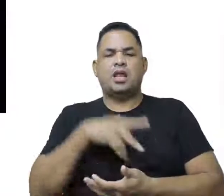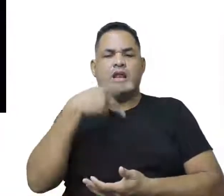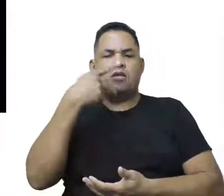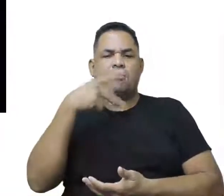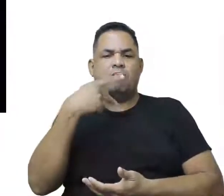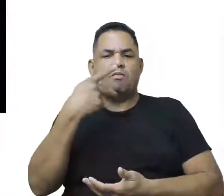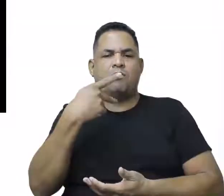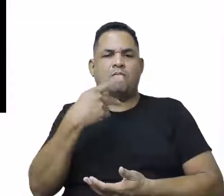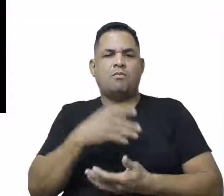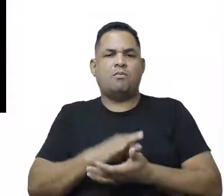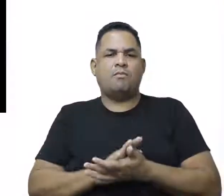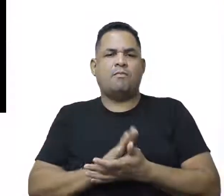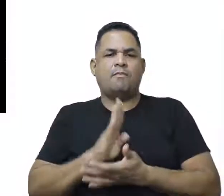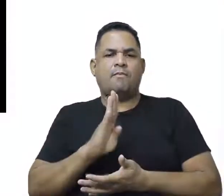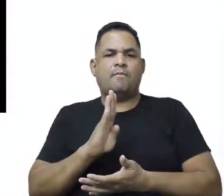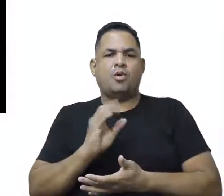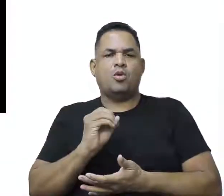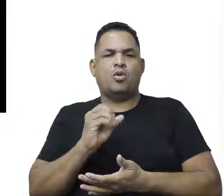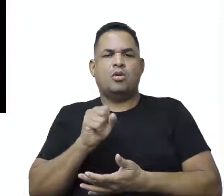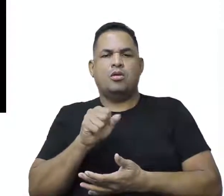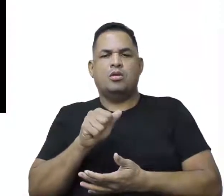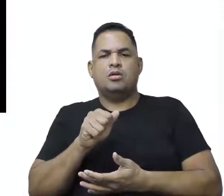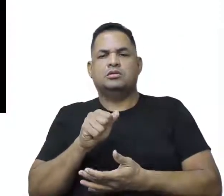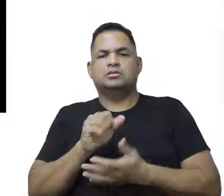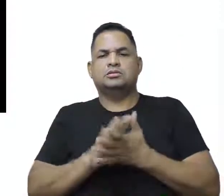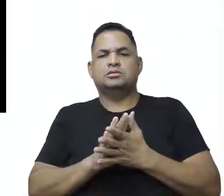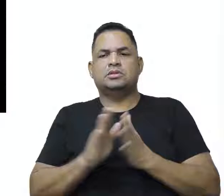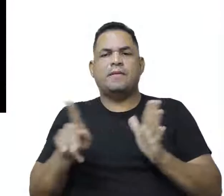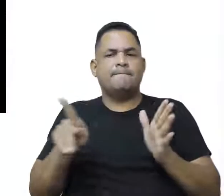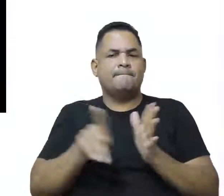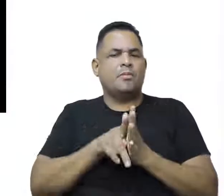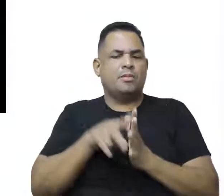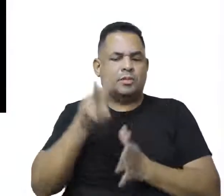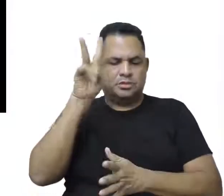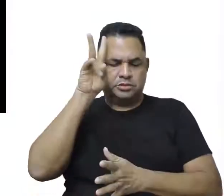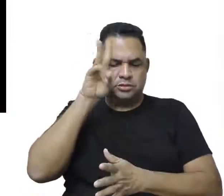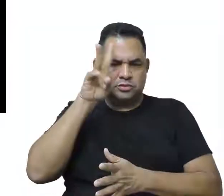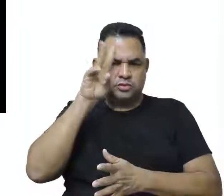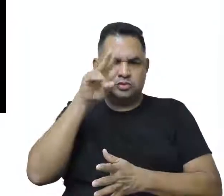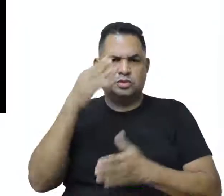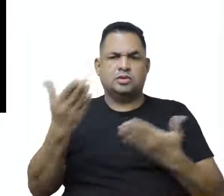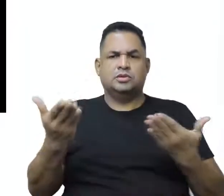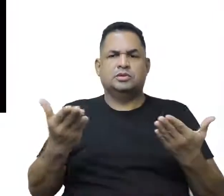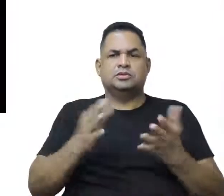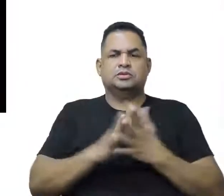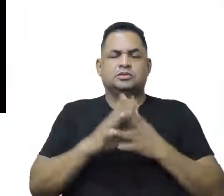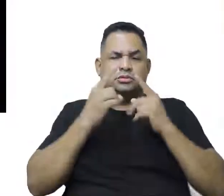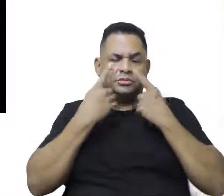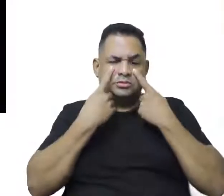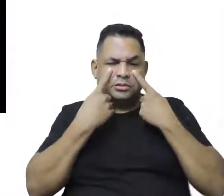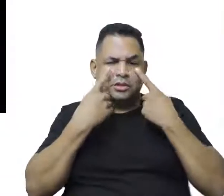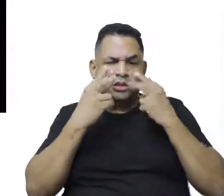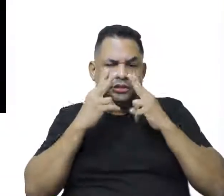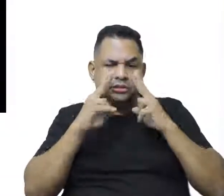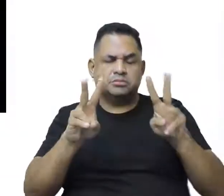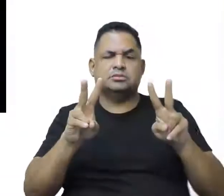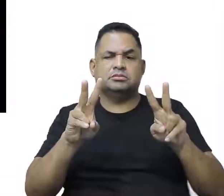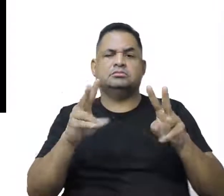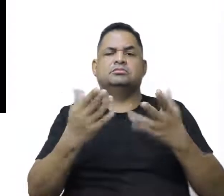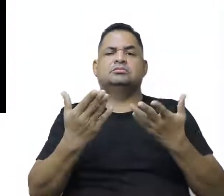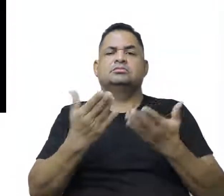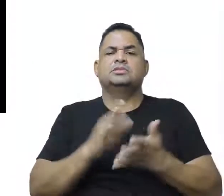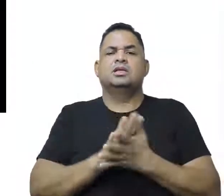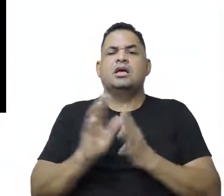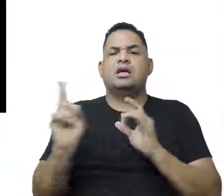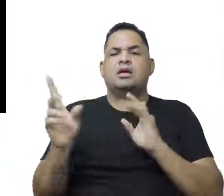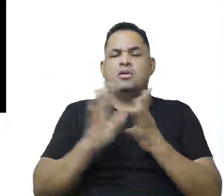o que o Boas fala para nós é o particularismo histórico, né? Ele tem esse olhar sobre a cultura. Ele aponta que